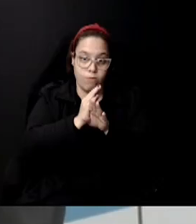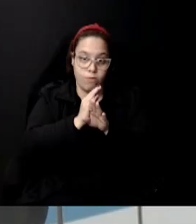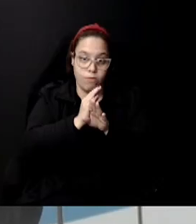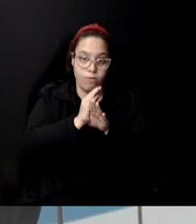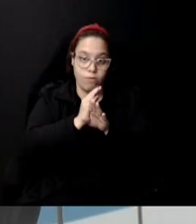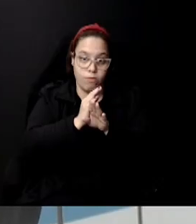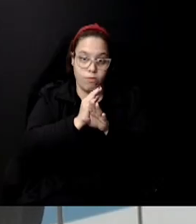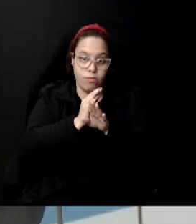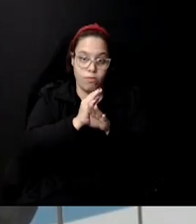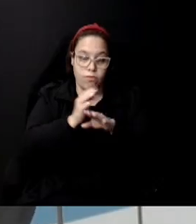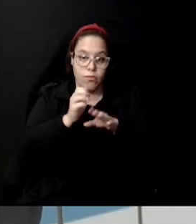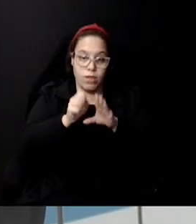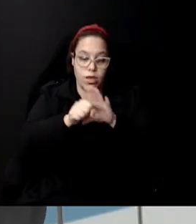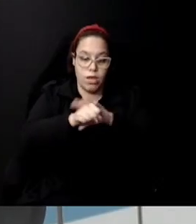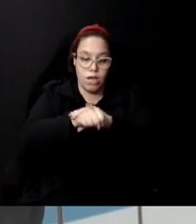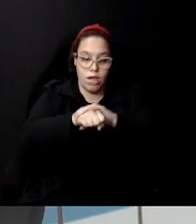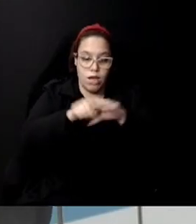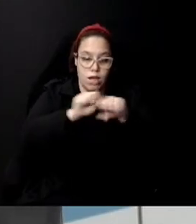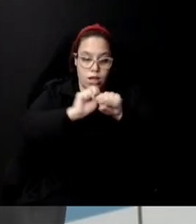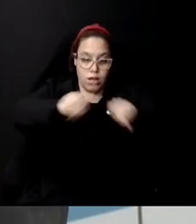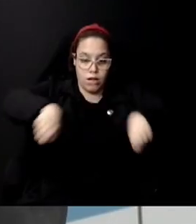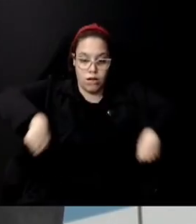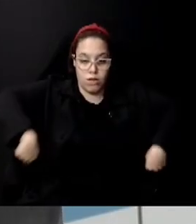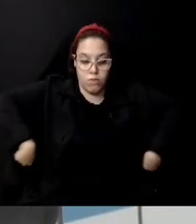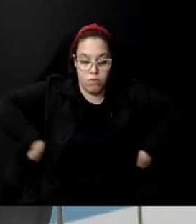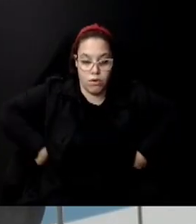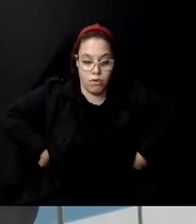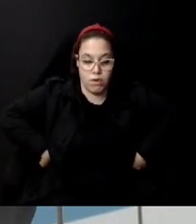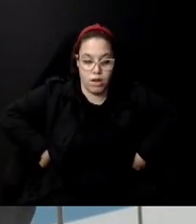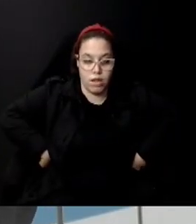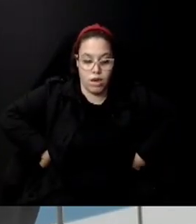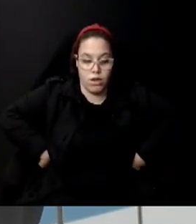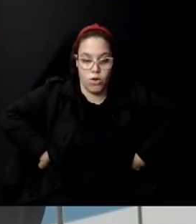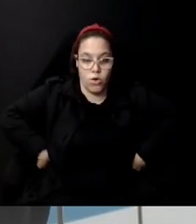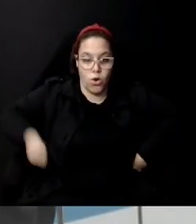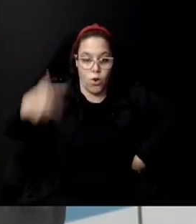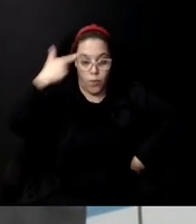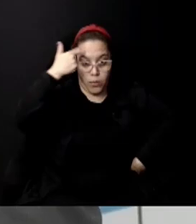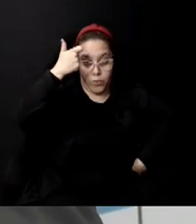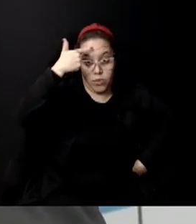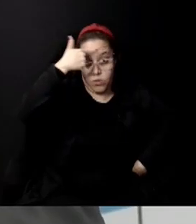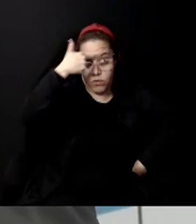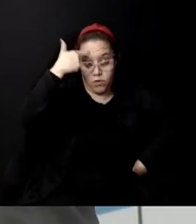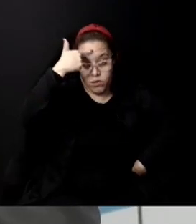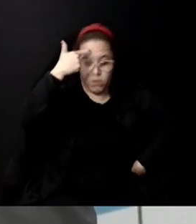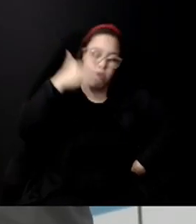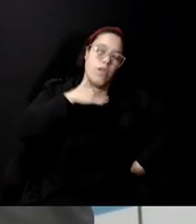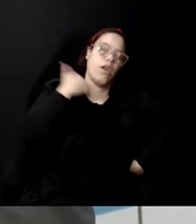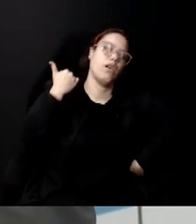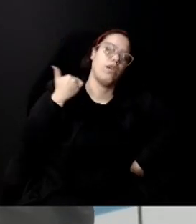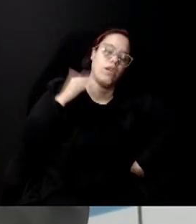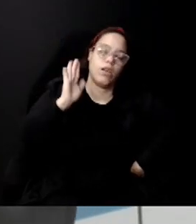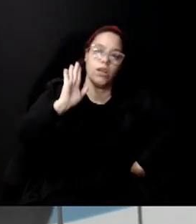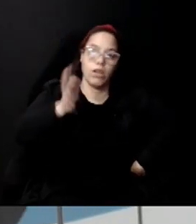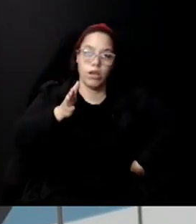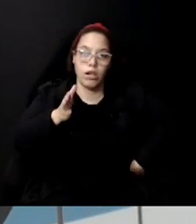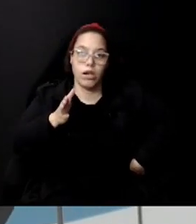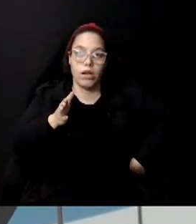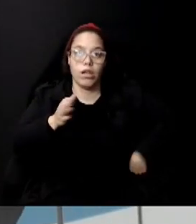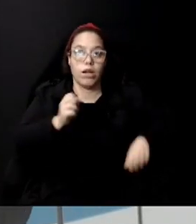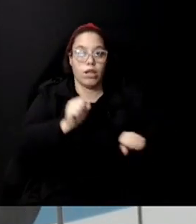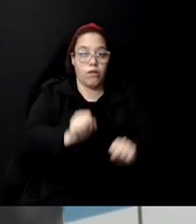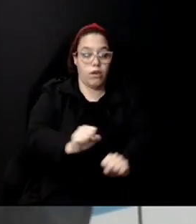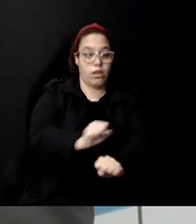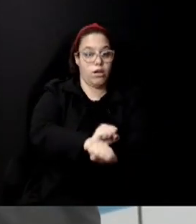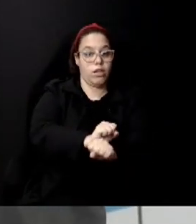mãos amarradas às costas e com tiros na nuca. Então, isso indica que a pessoa já estava rendida quando foi